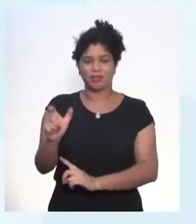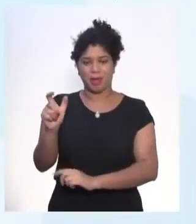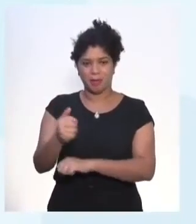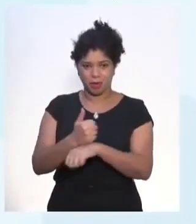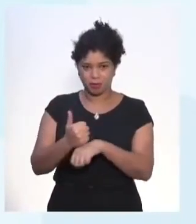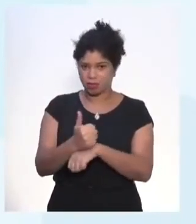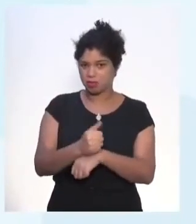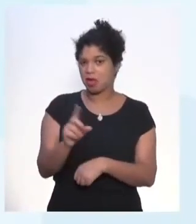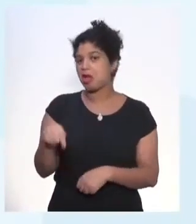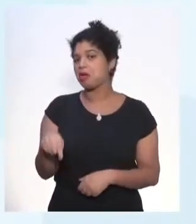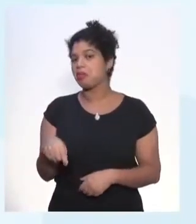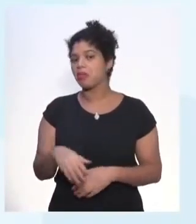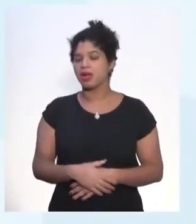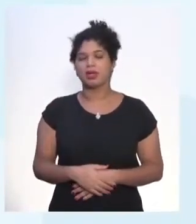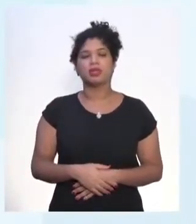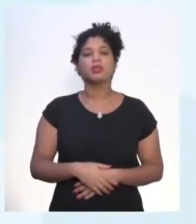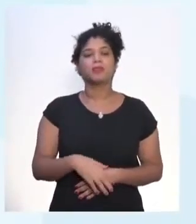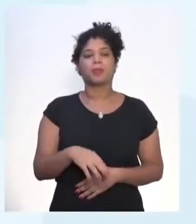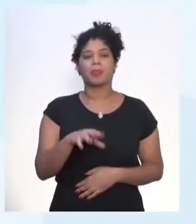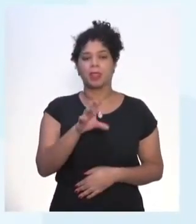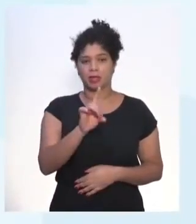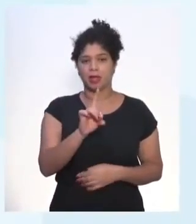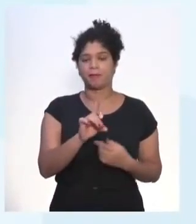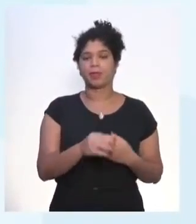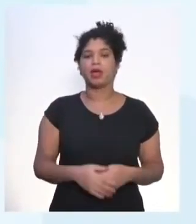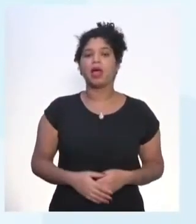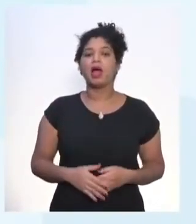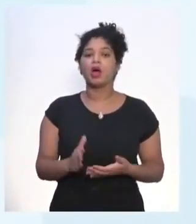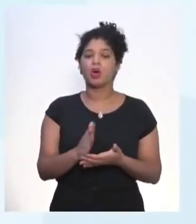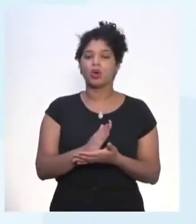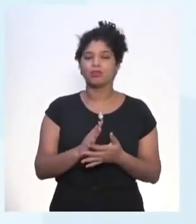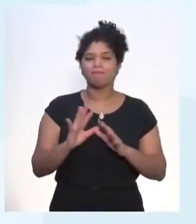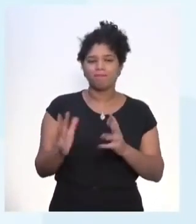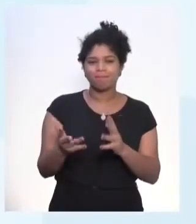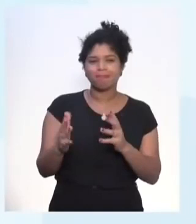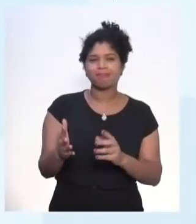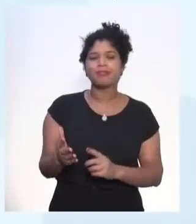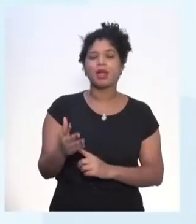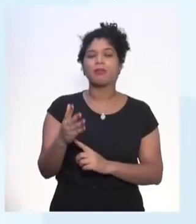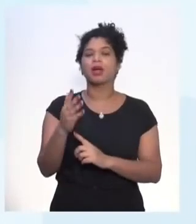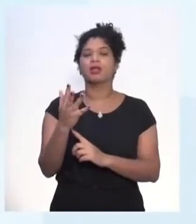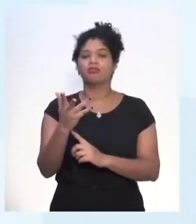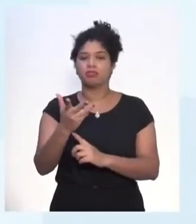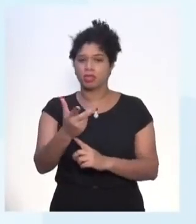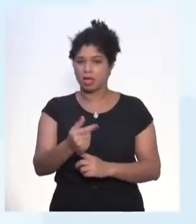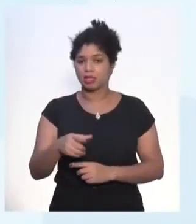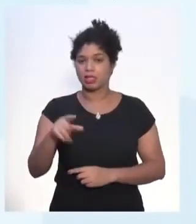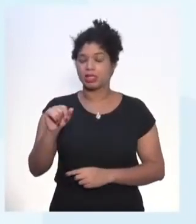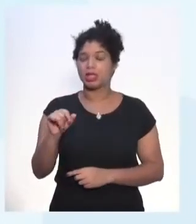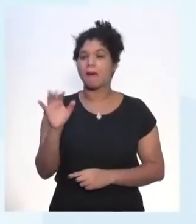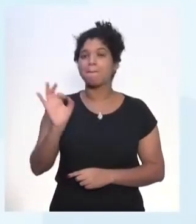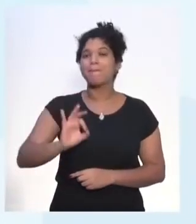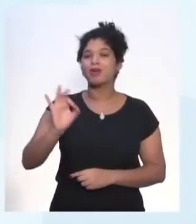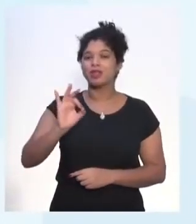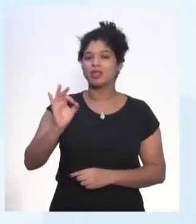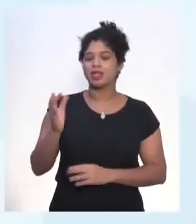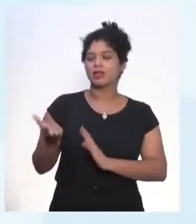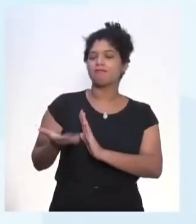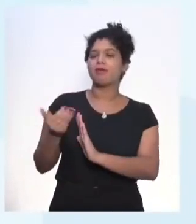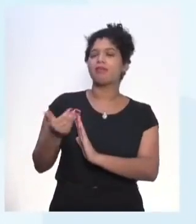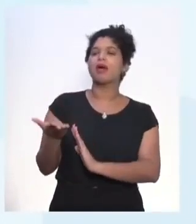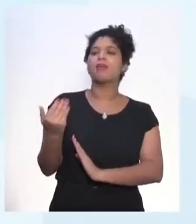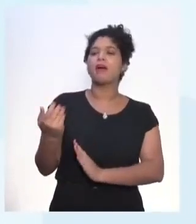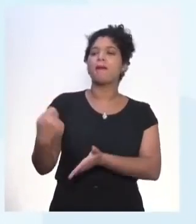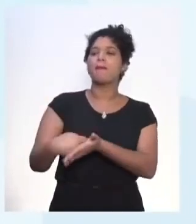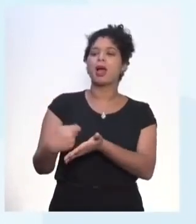Em relação à arte pública, é um erro afirmar que esquemas de fomento às artes, com a cobrança de porcentagens sobre as obras a serem repassadas para um